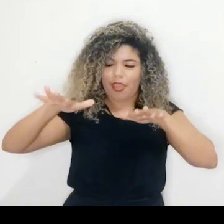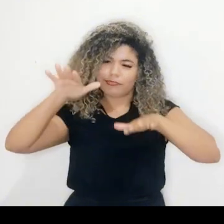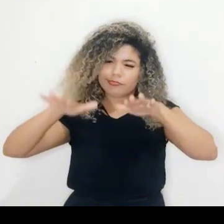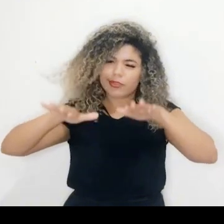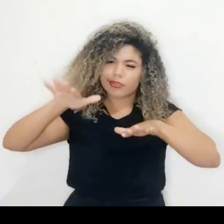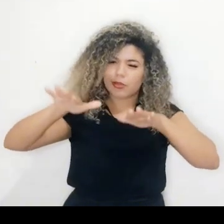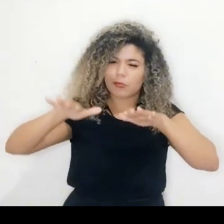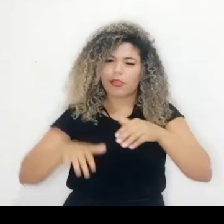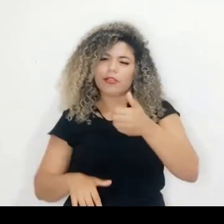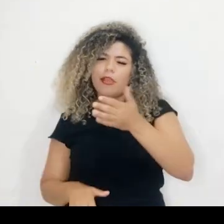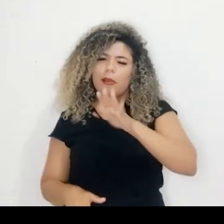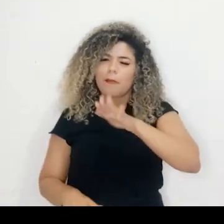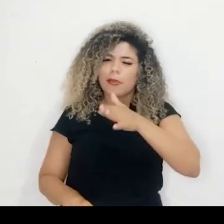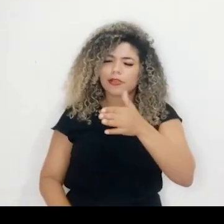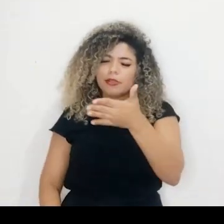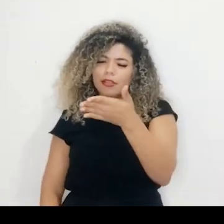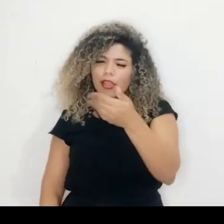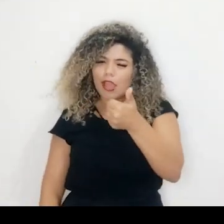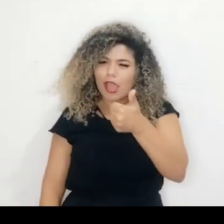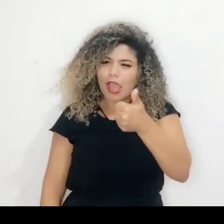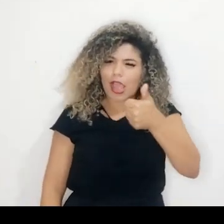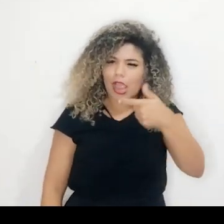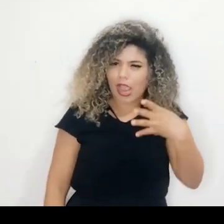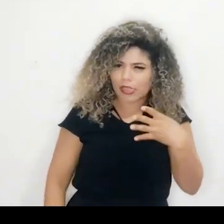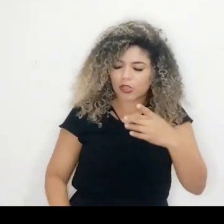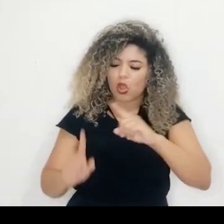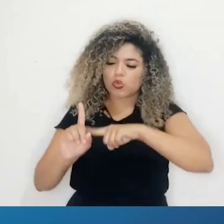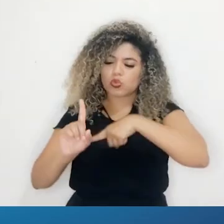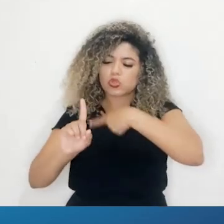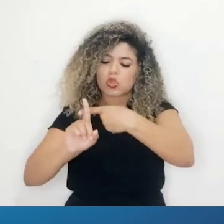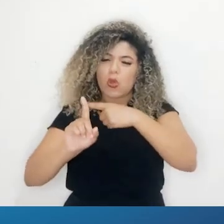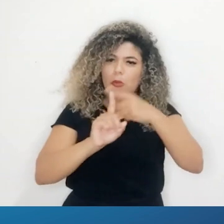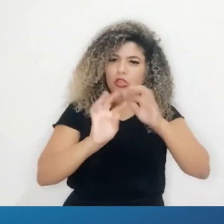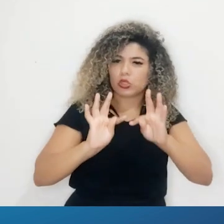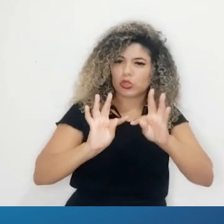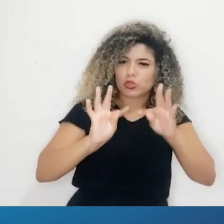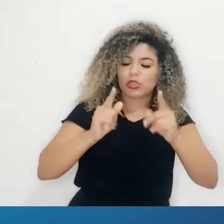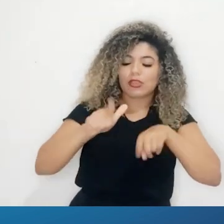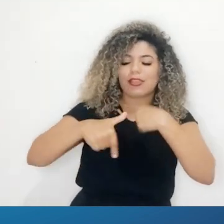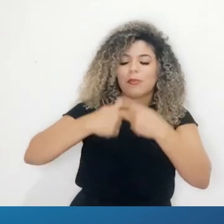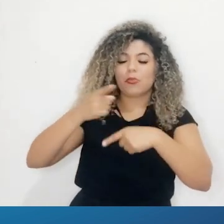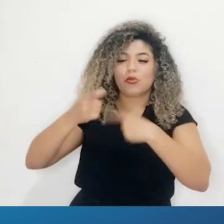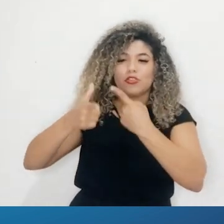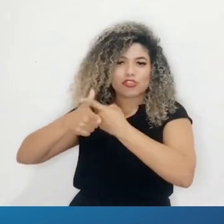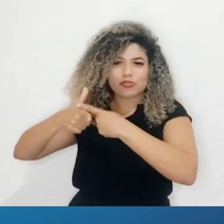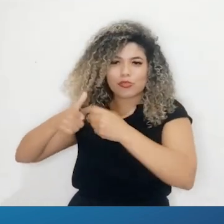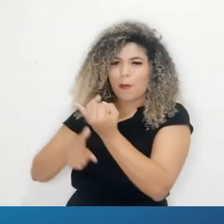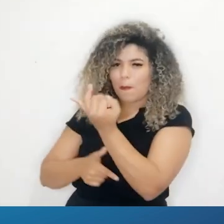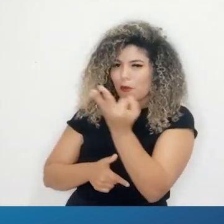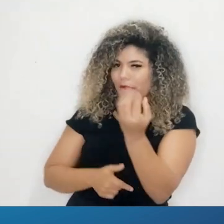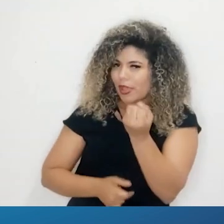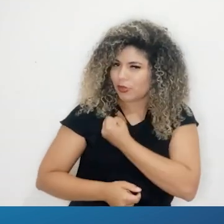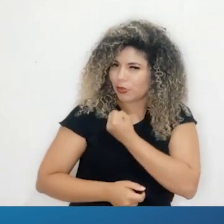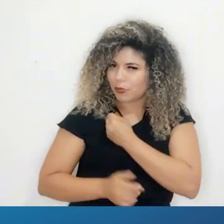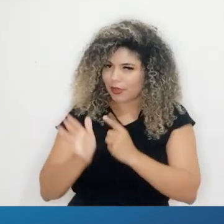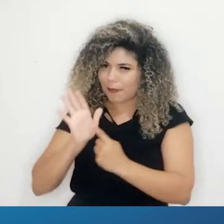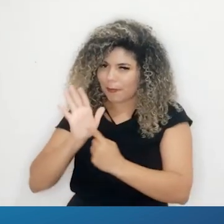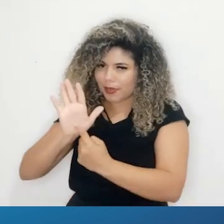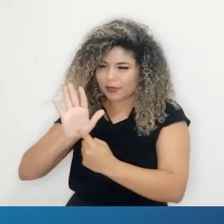exatamente 14 onde nós somamos todos os elementos e dividimos pela quantidade de valores de